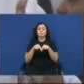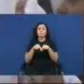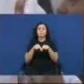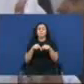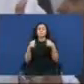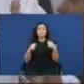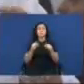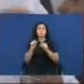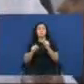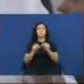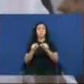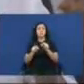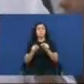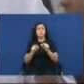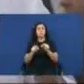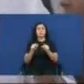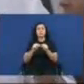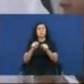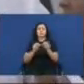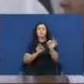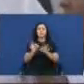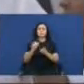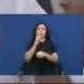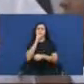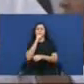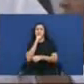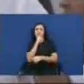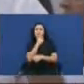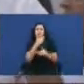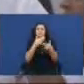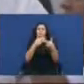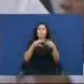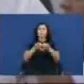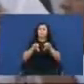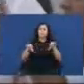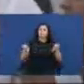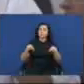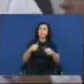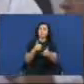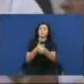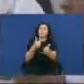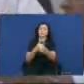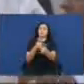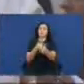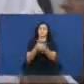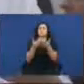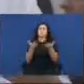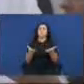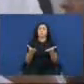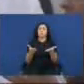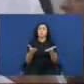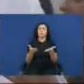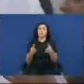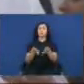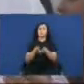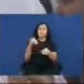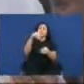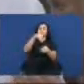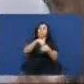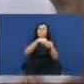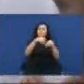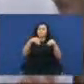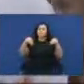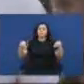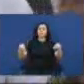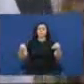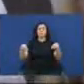que providenciar a rede de esgoto que passa próximo ou vizinho e dentro do terreno da FAAL.